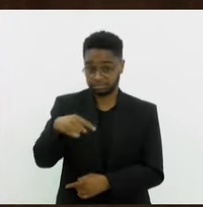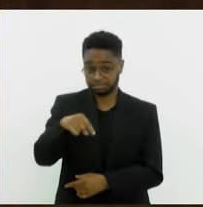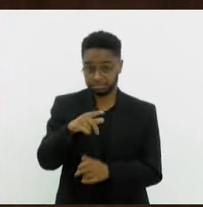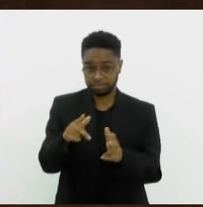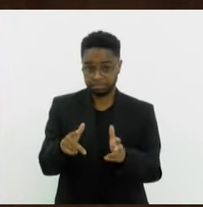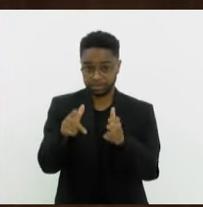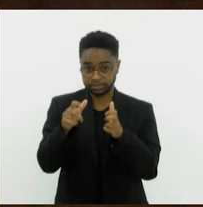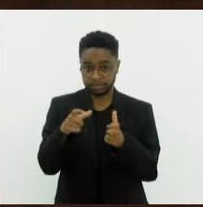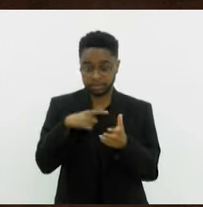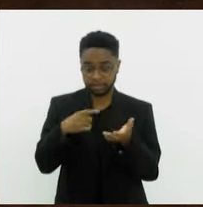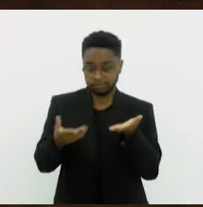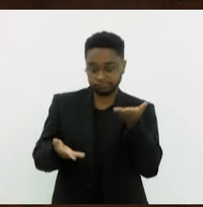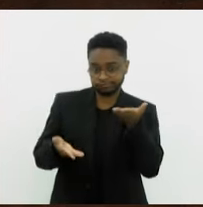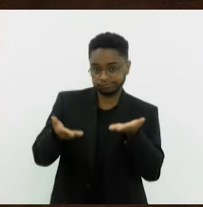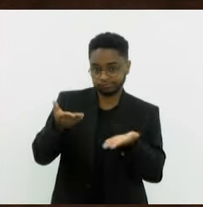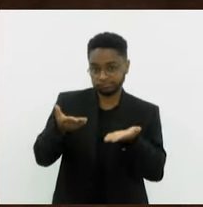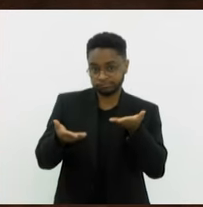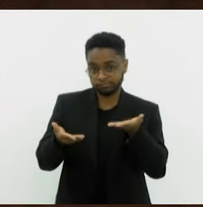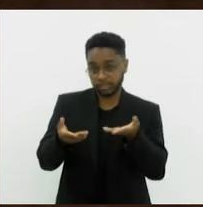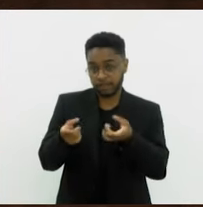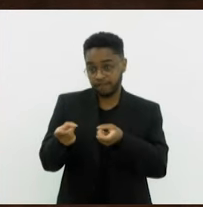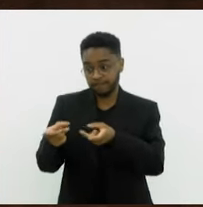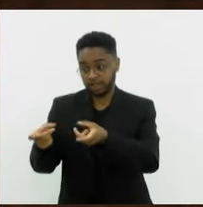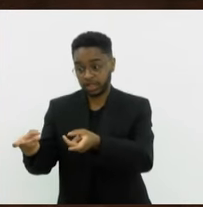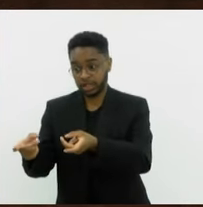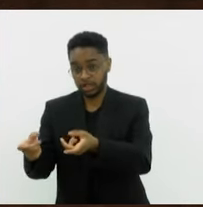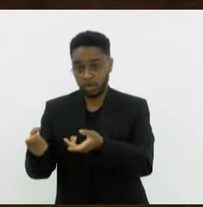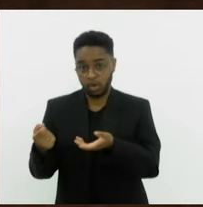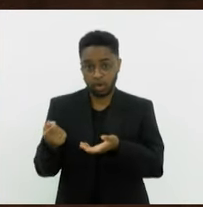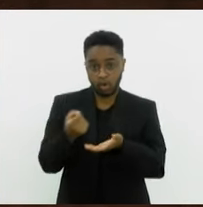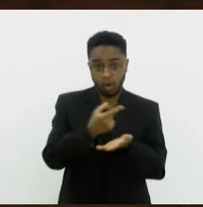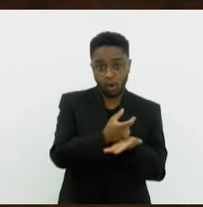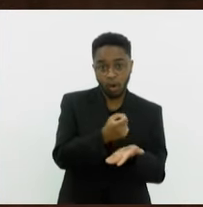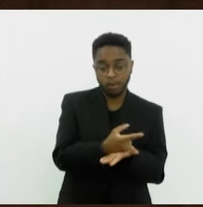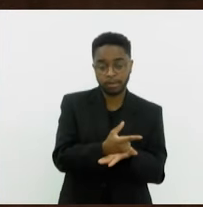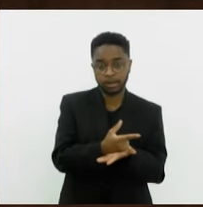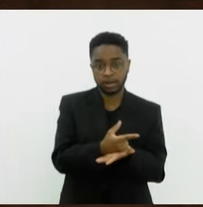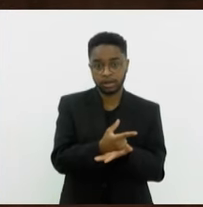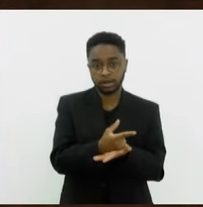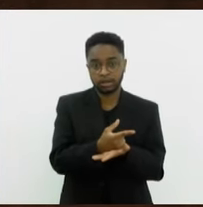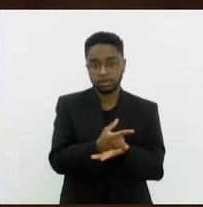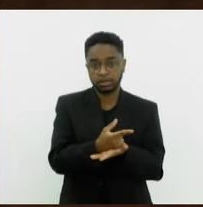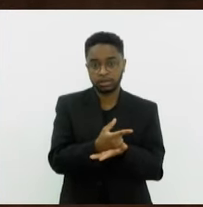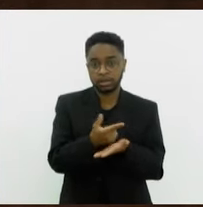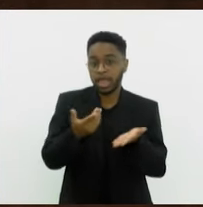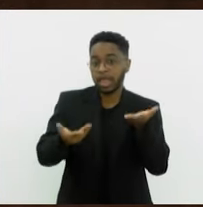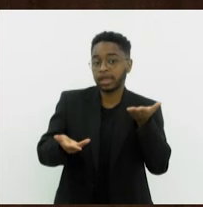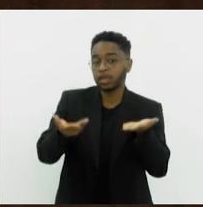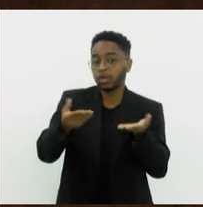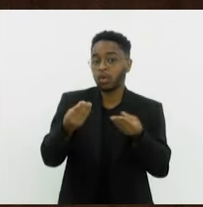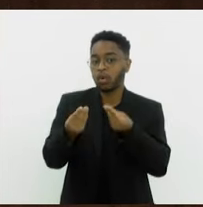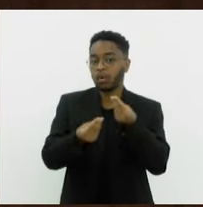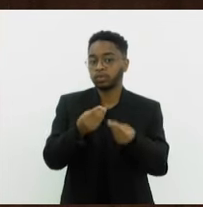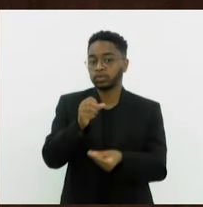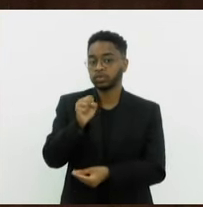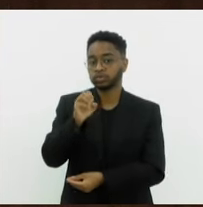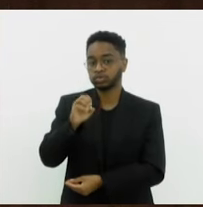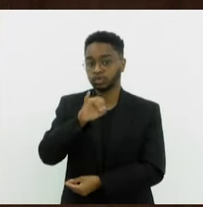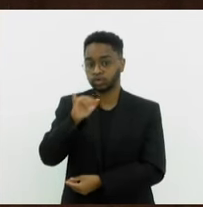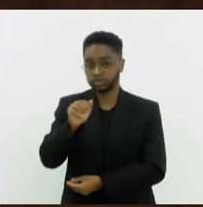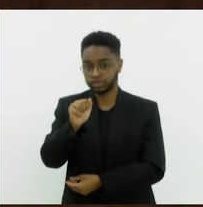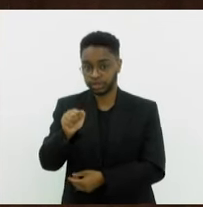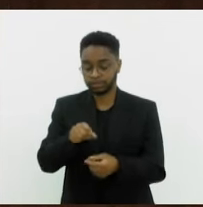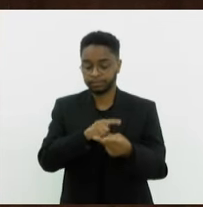o equilíbrio de exportação e importação deriva de soja,